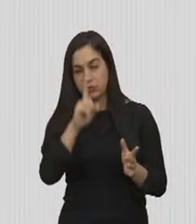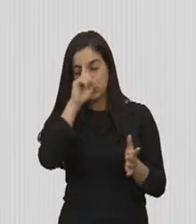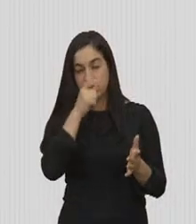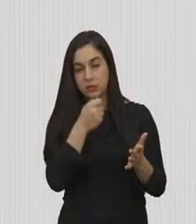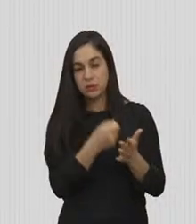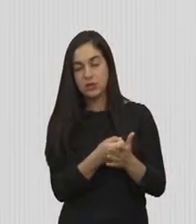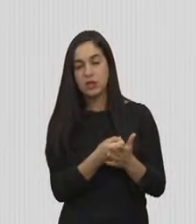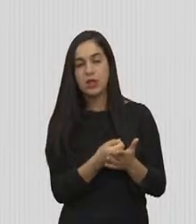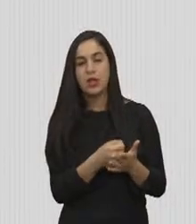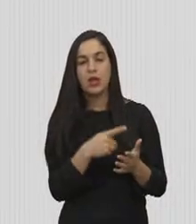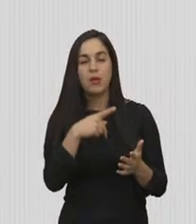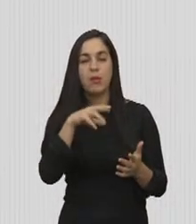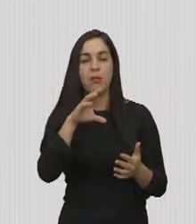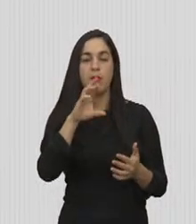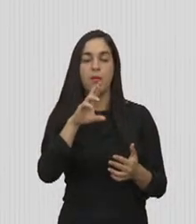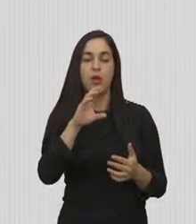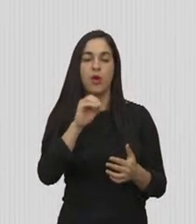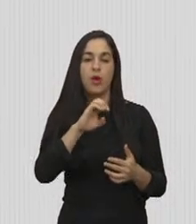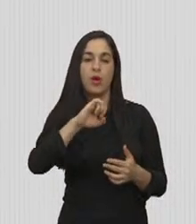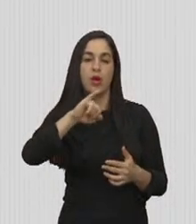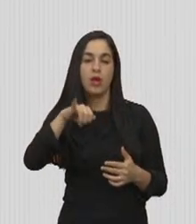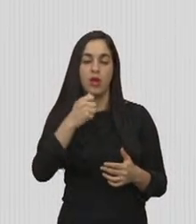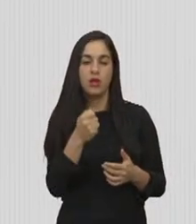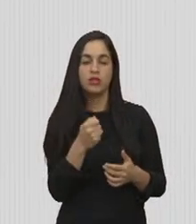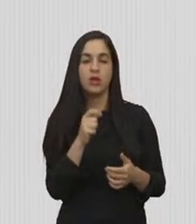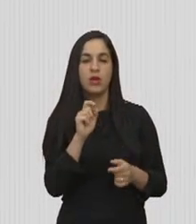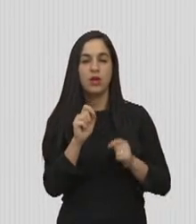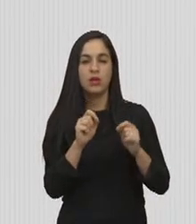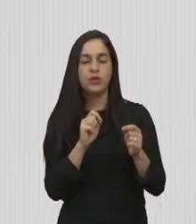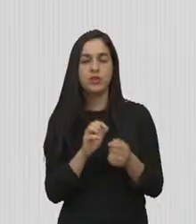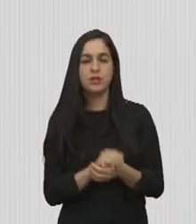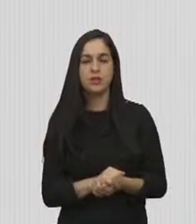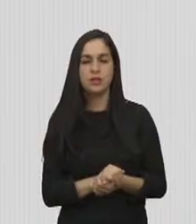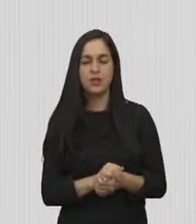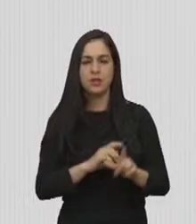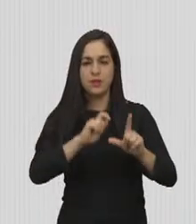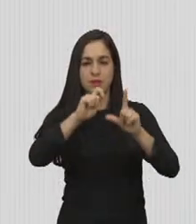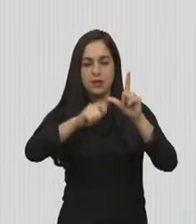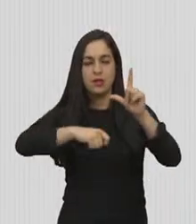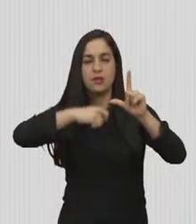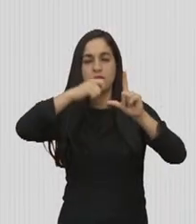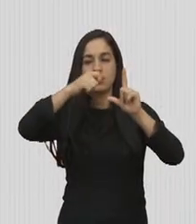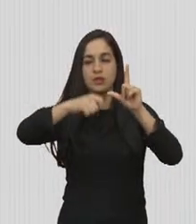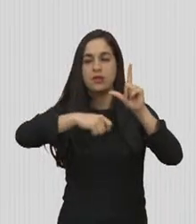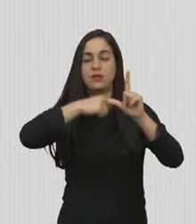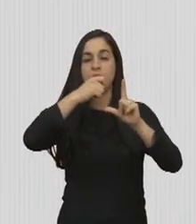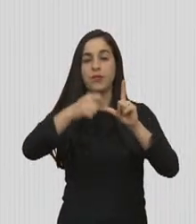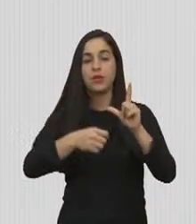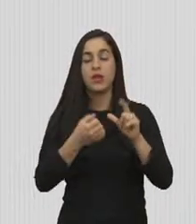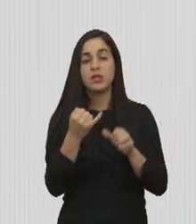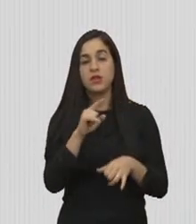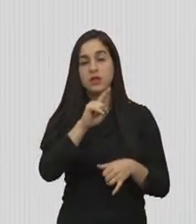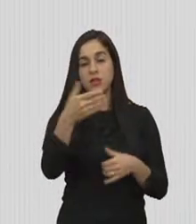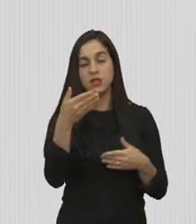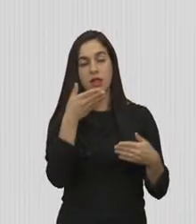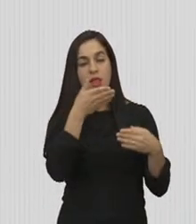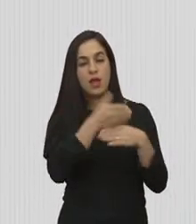que a gente deu algumas opções no formulário que está no nosso site. Então, se vocês entrarem no nosso site,